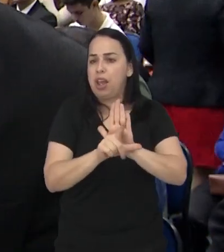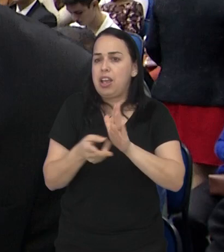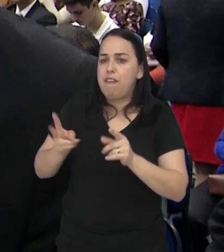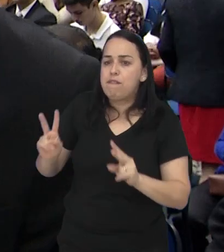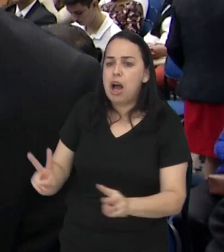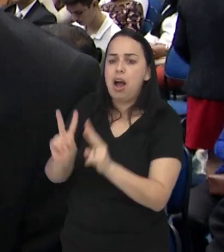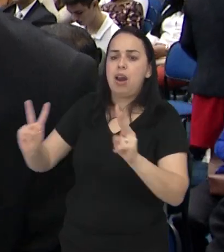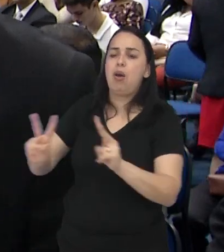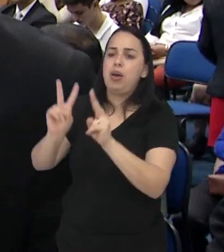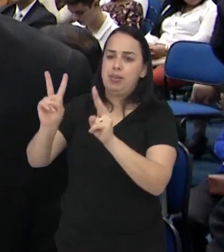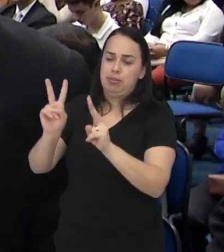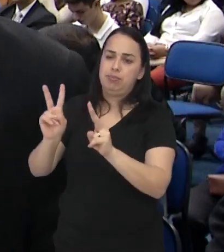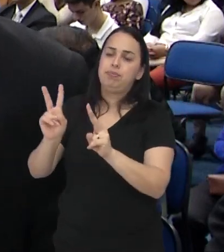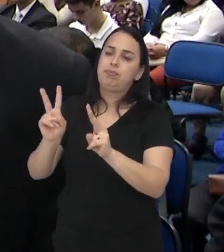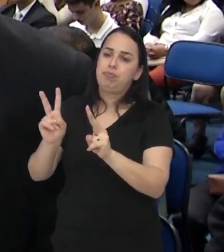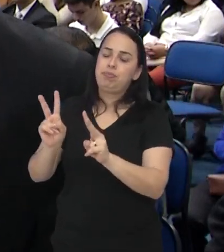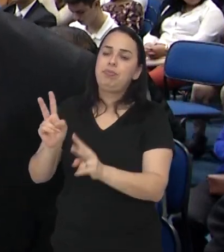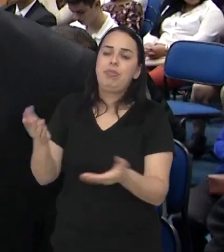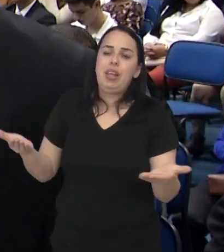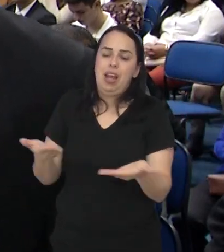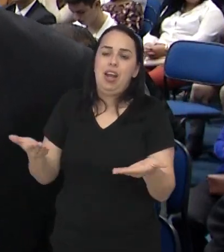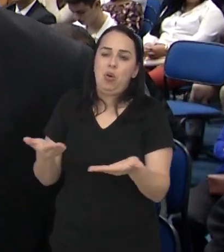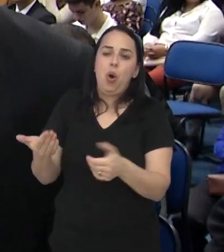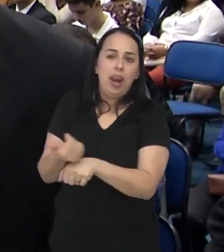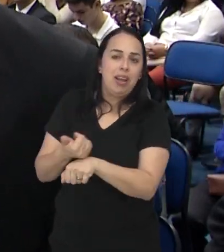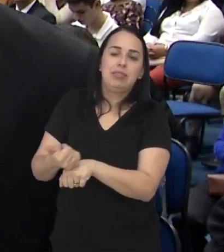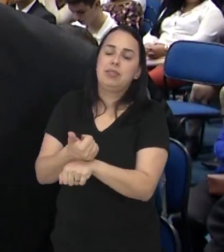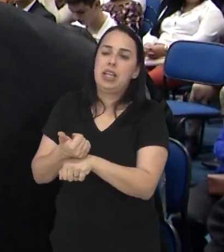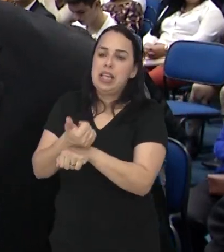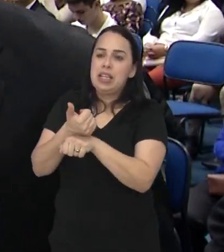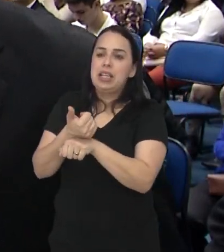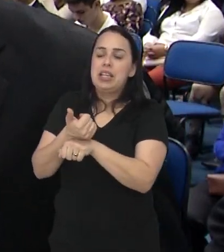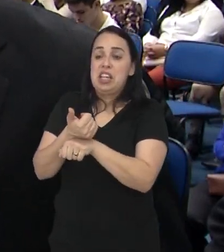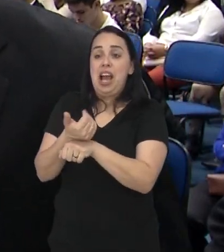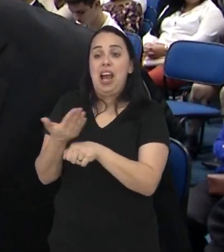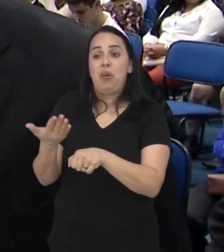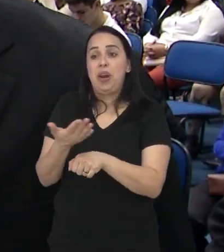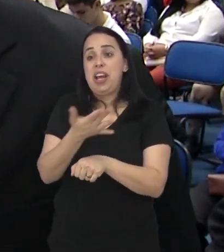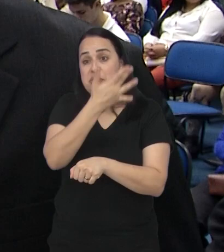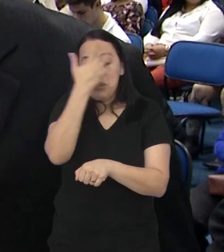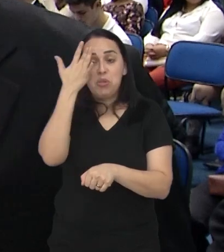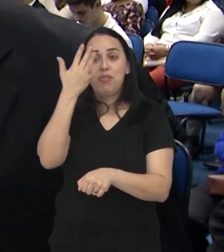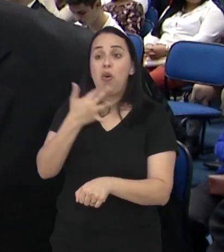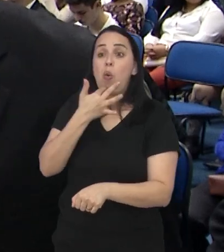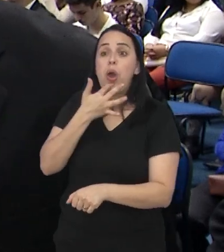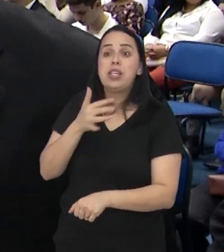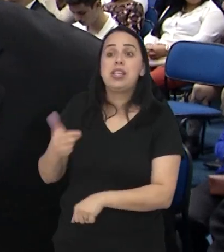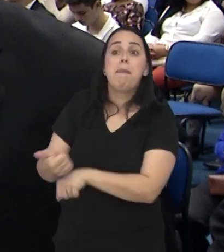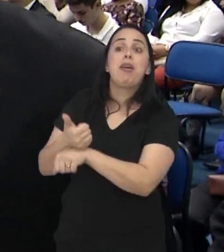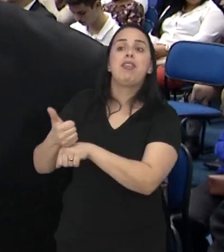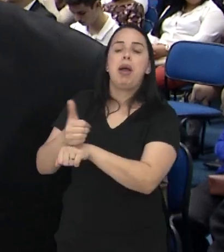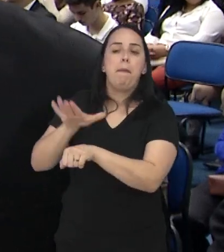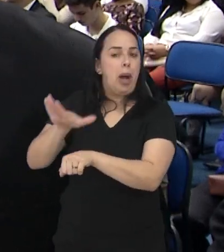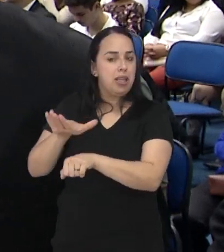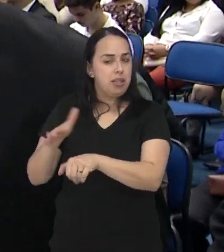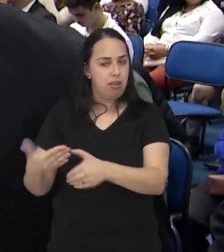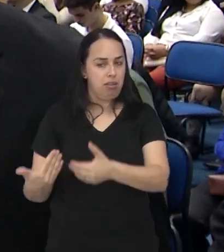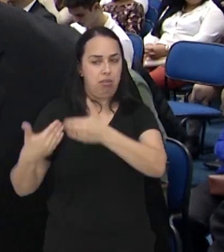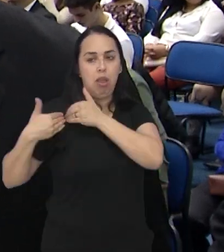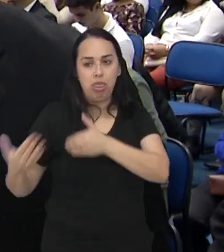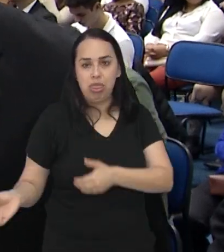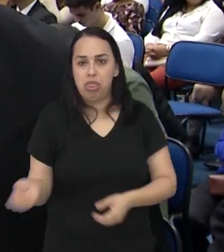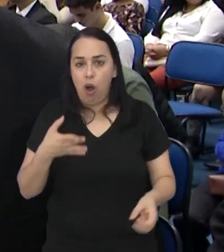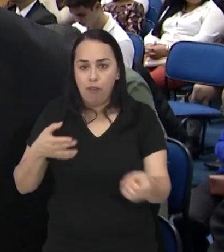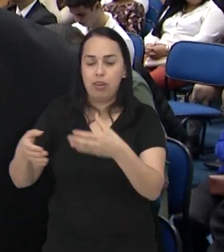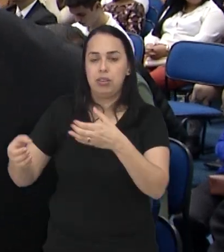que valoriza essa profissão, ela se torna, né, muito mais conhecida, mas também ela